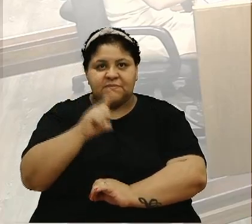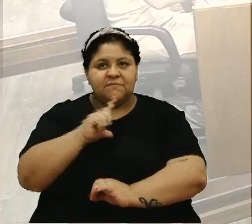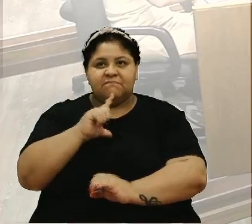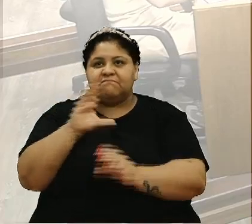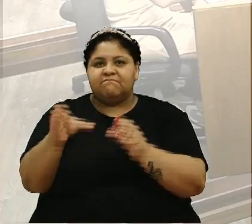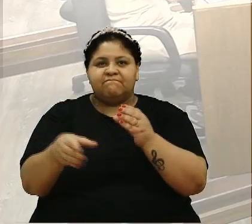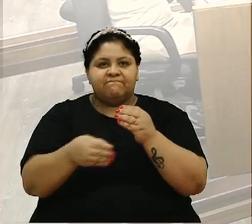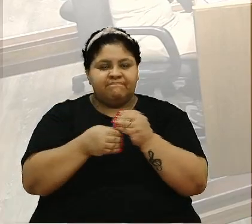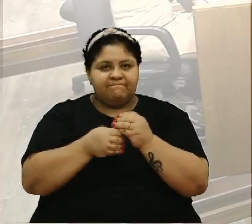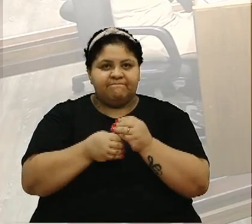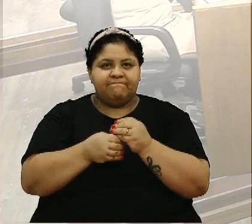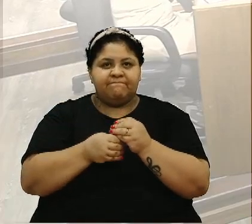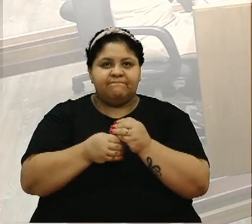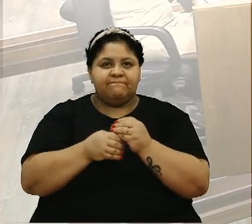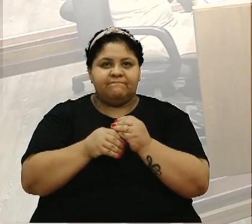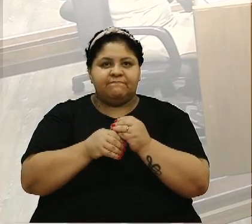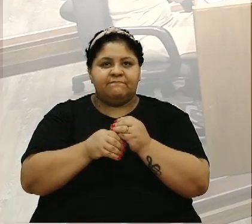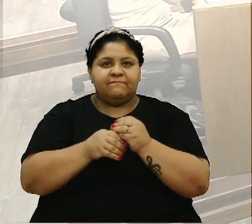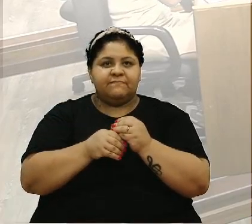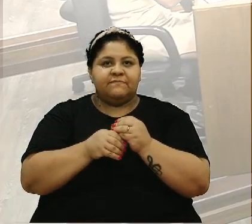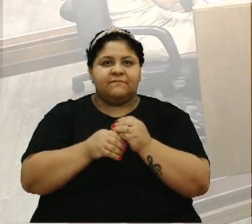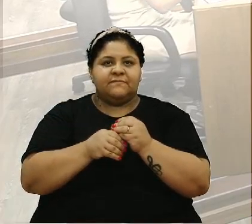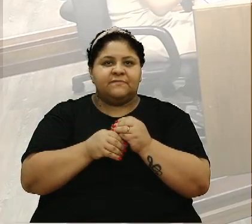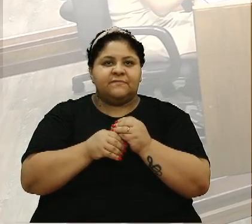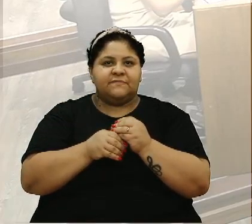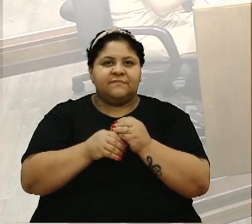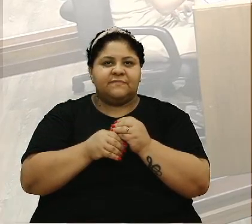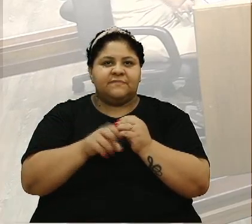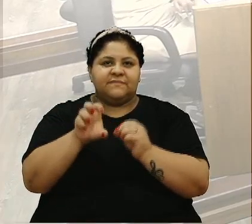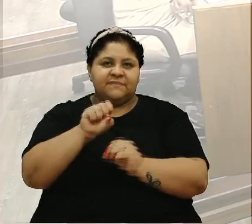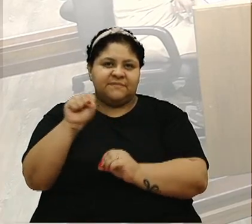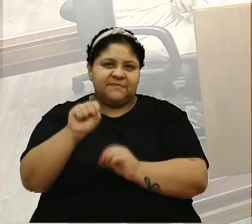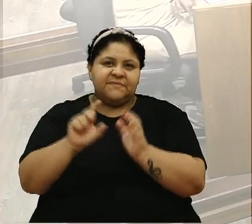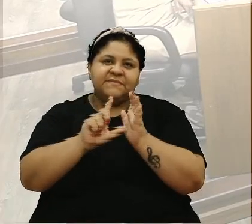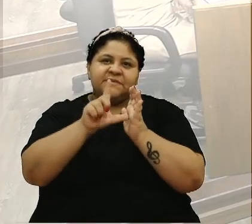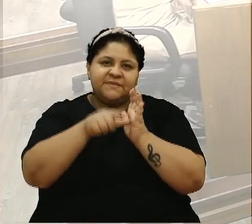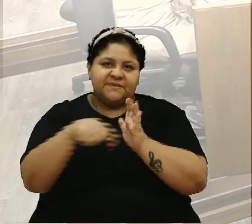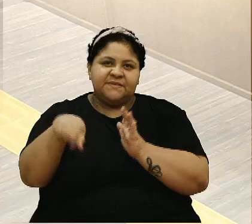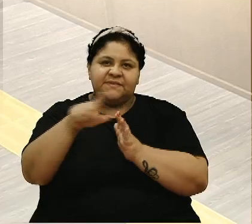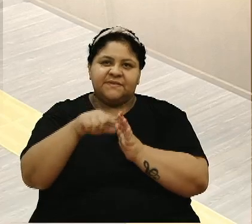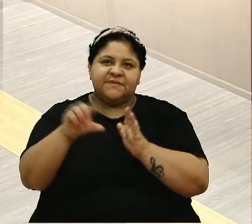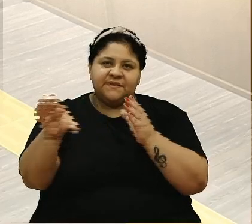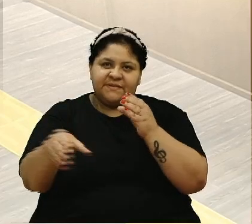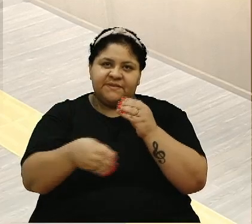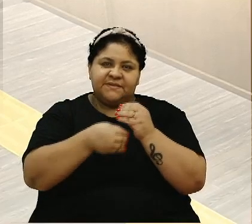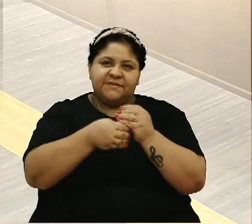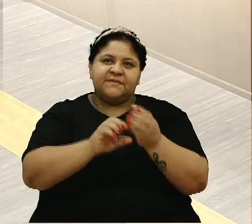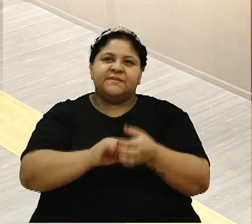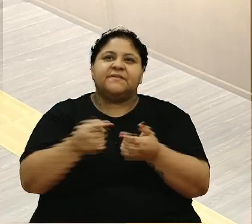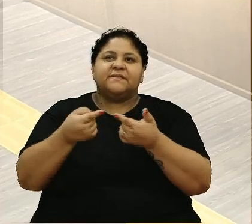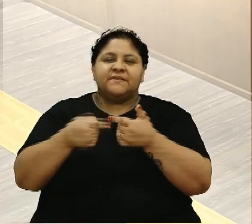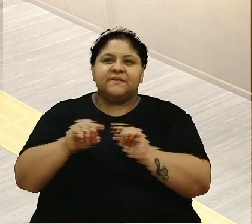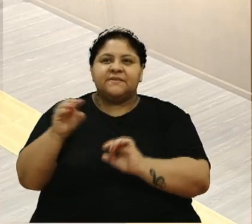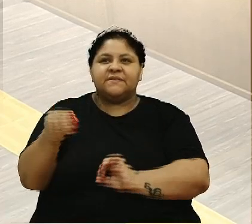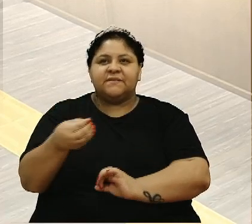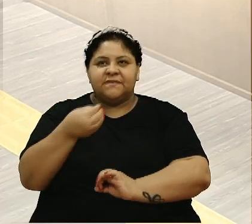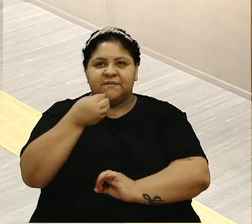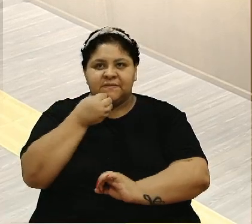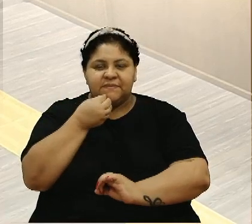espaço? 5 segundos, vereadora. Sim. Depois, então, a gente complementa, mas com